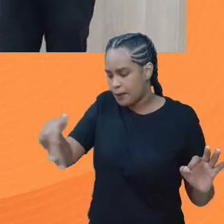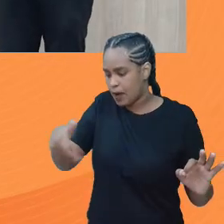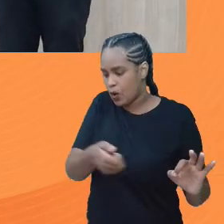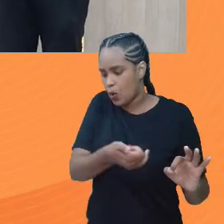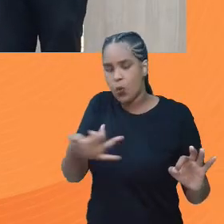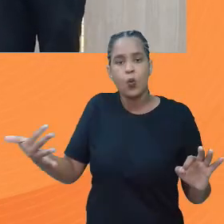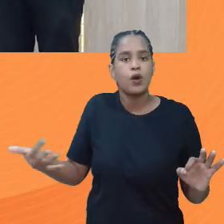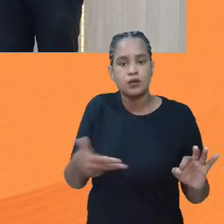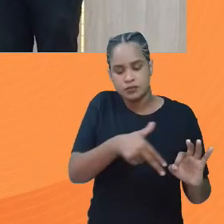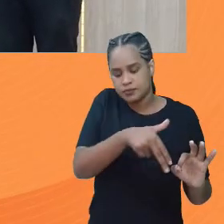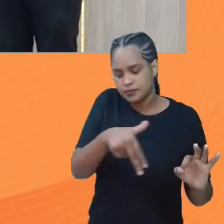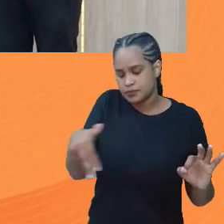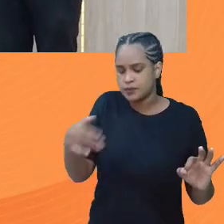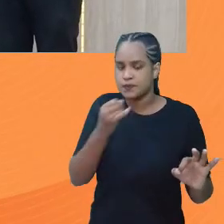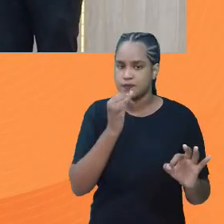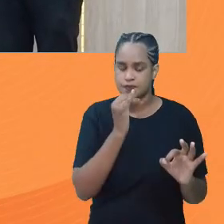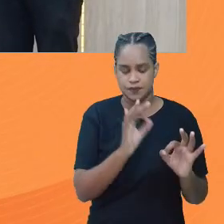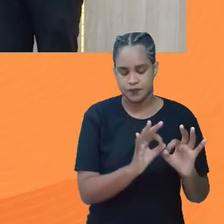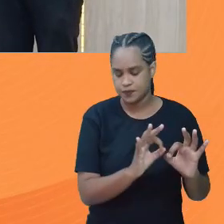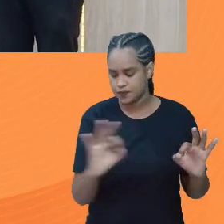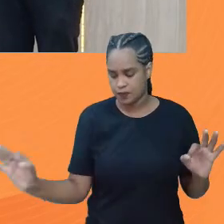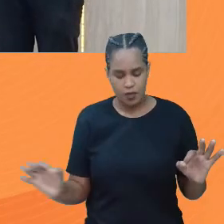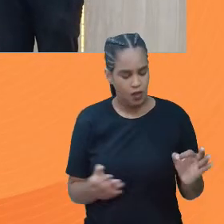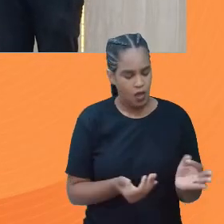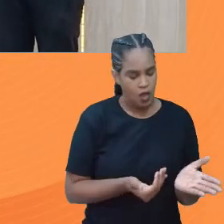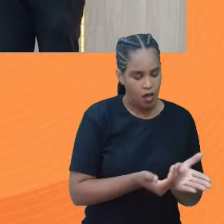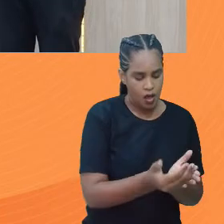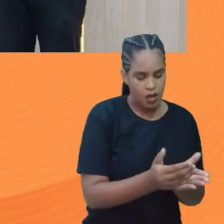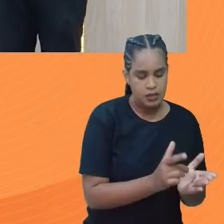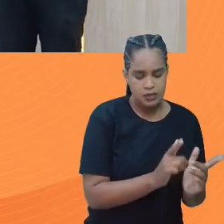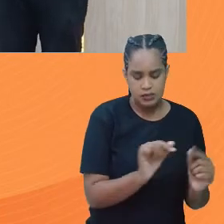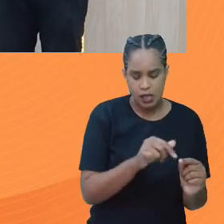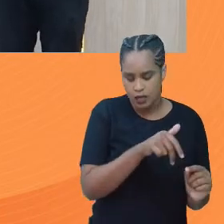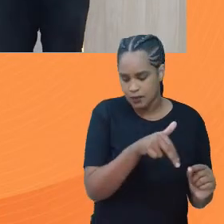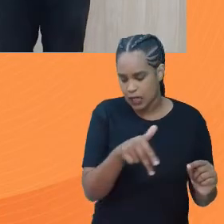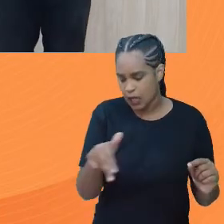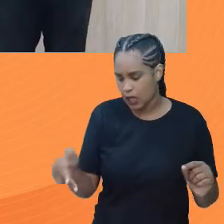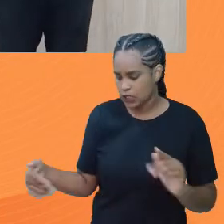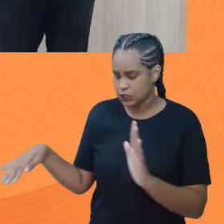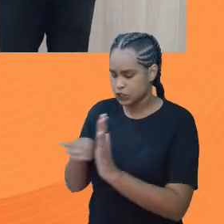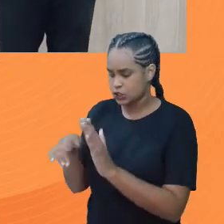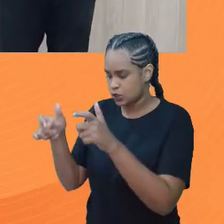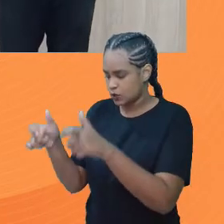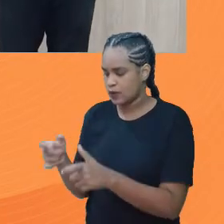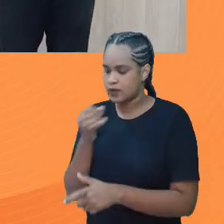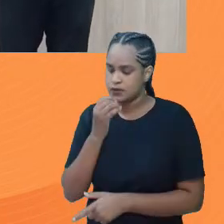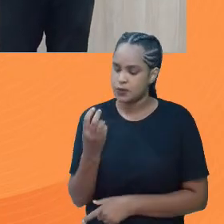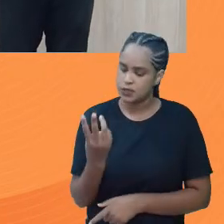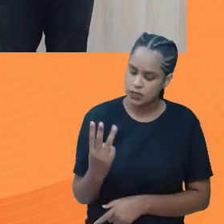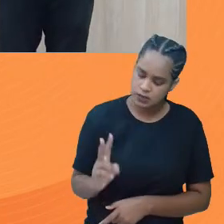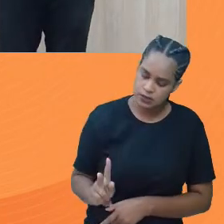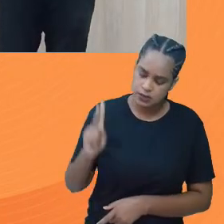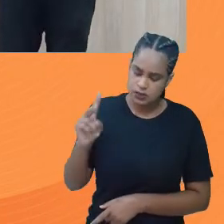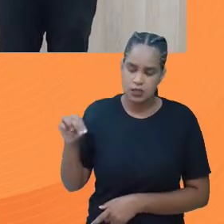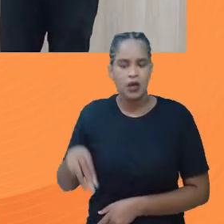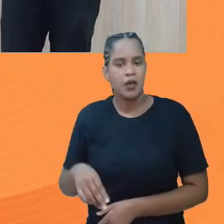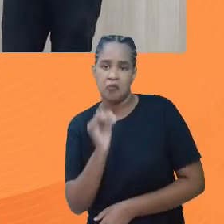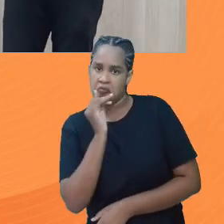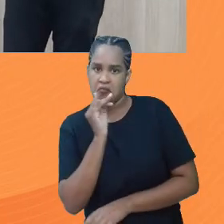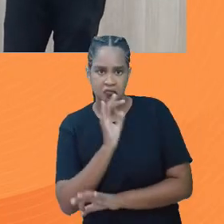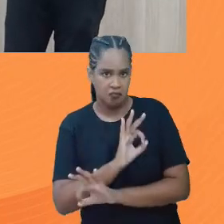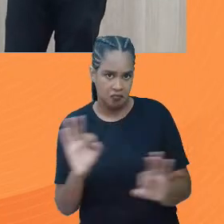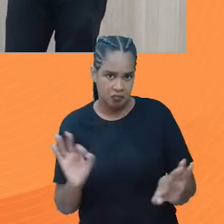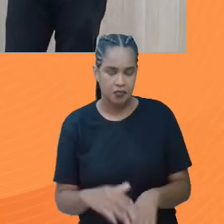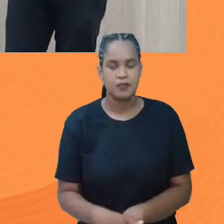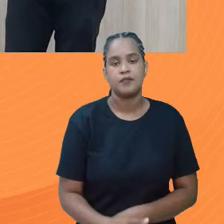Por exemplo, a distância da saída até a chegada tem aí 3 quilômetros, por exemplo, tá bom? Vamos